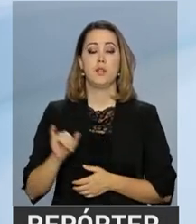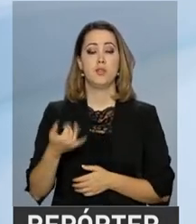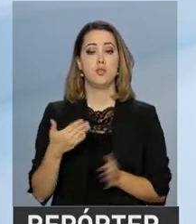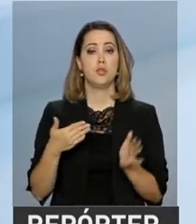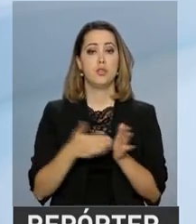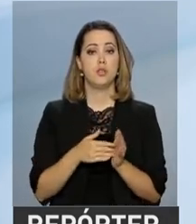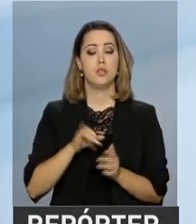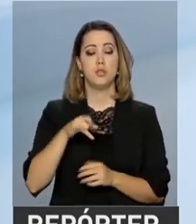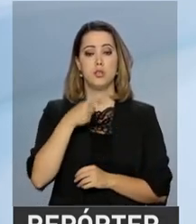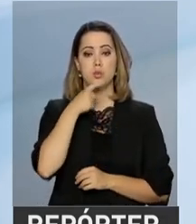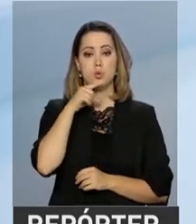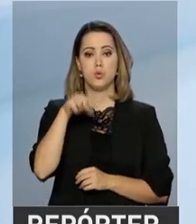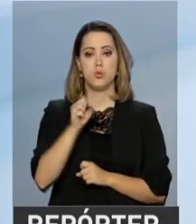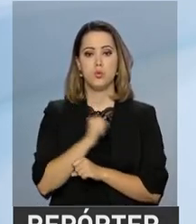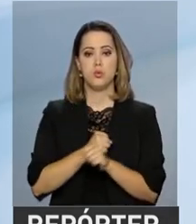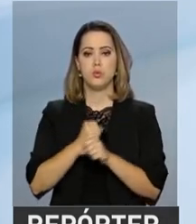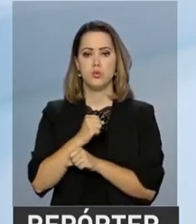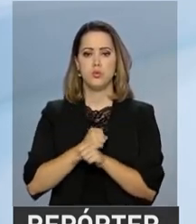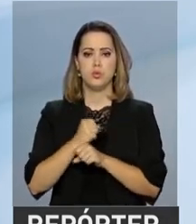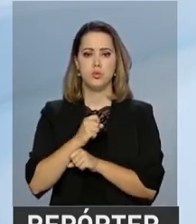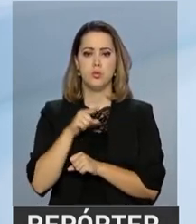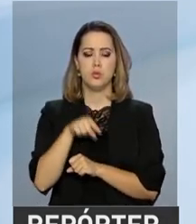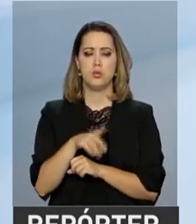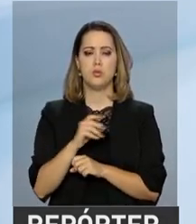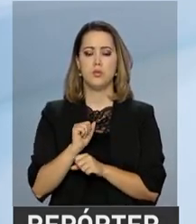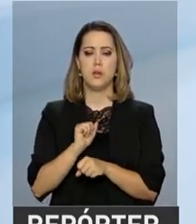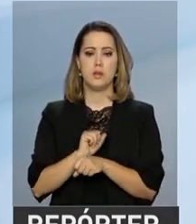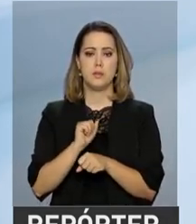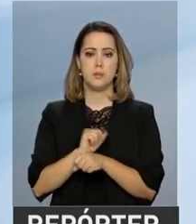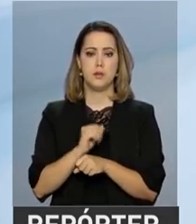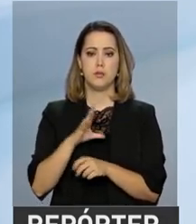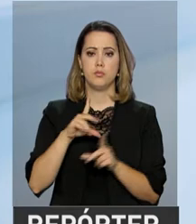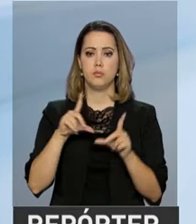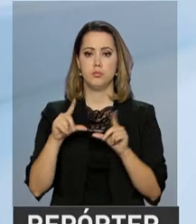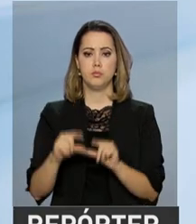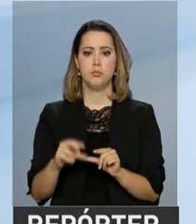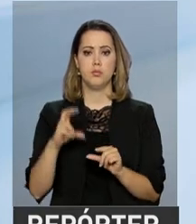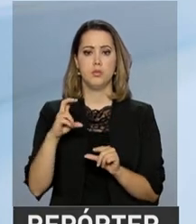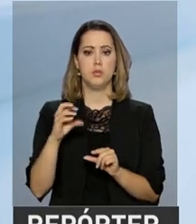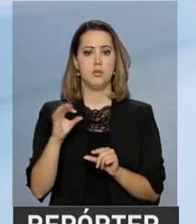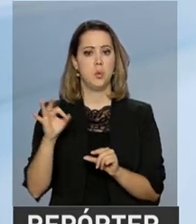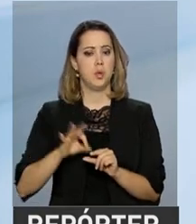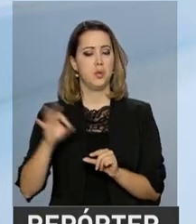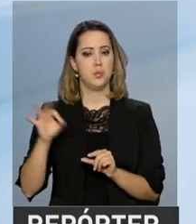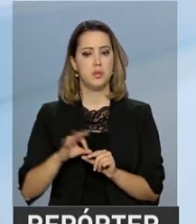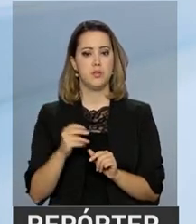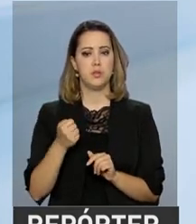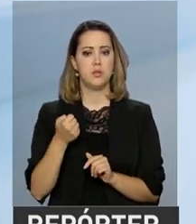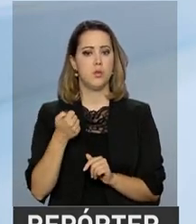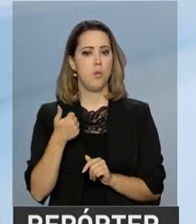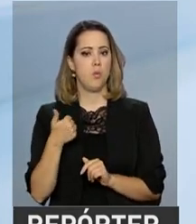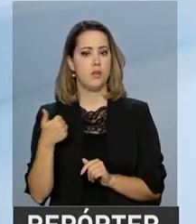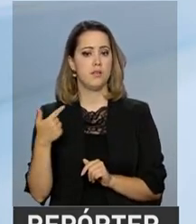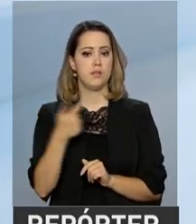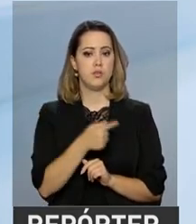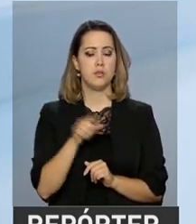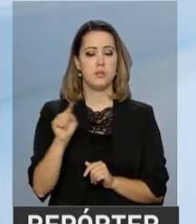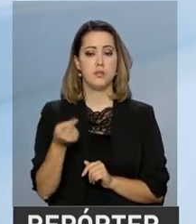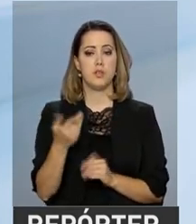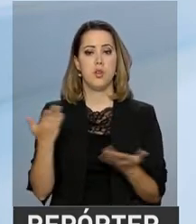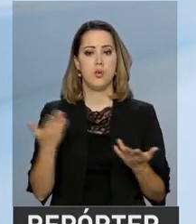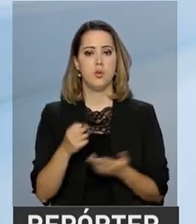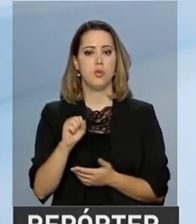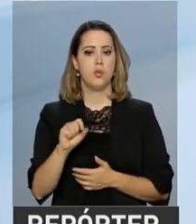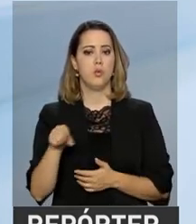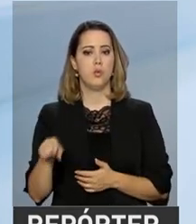espera cirúrgica dos seis hospitais federais do rio de janeiro caiu para a metade de quase 17 mil para cerca